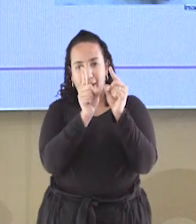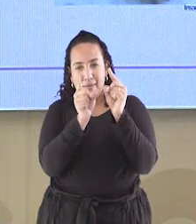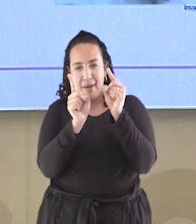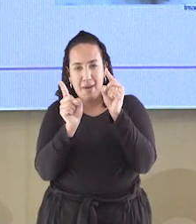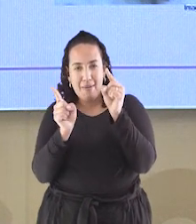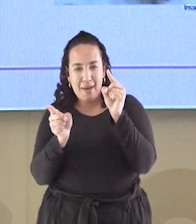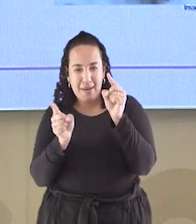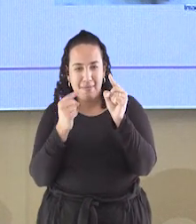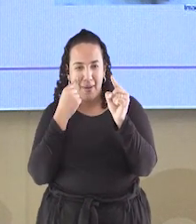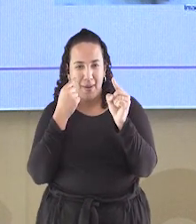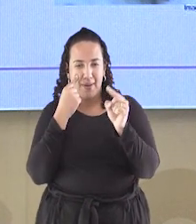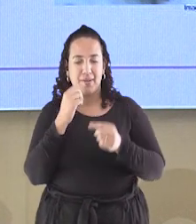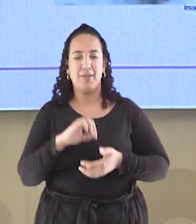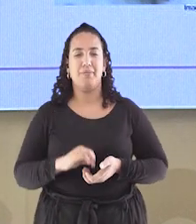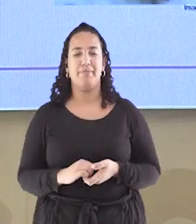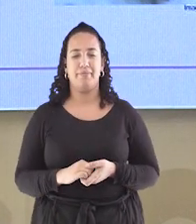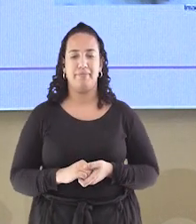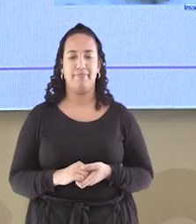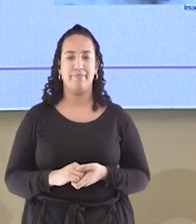Observe aqui.